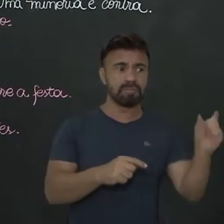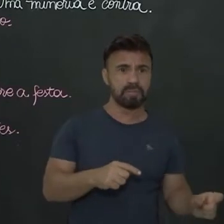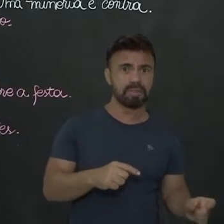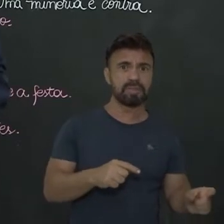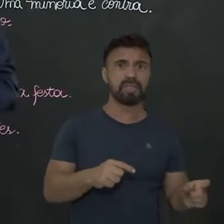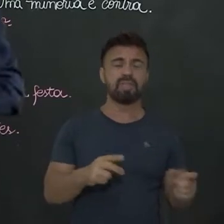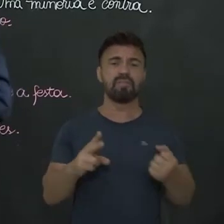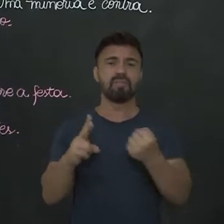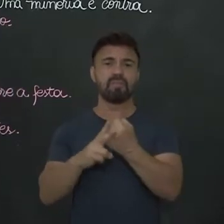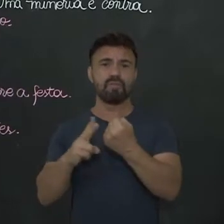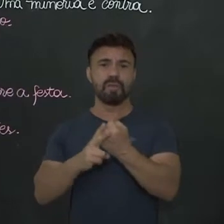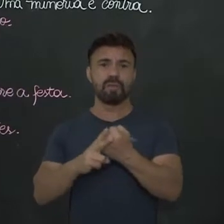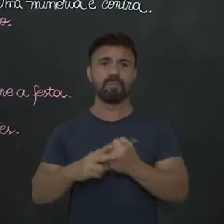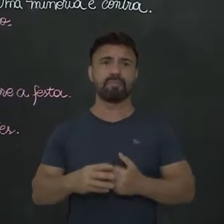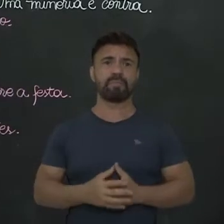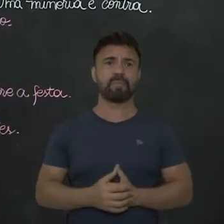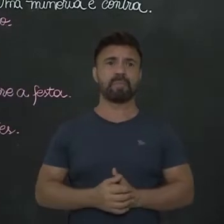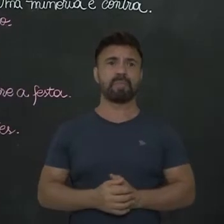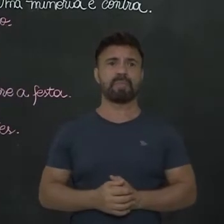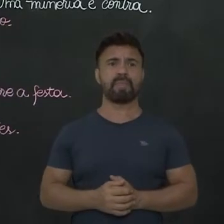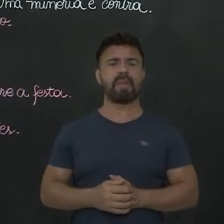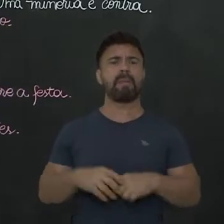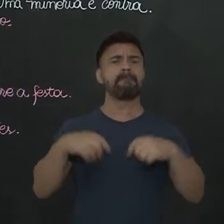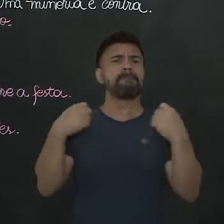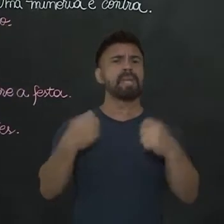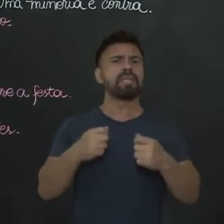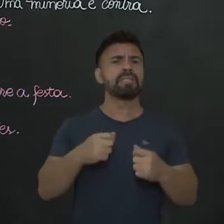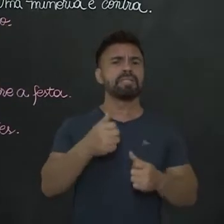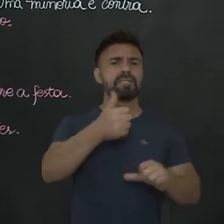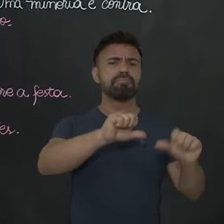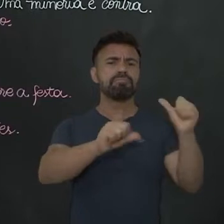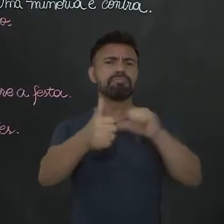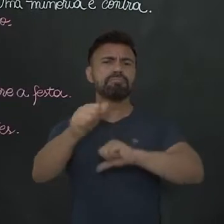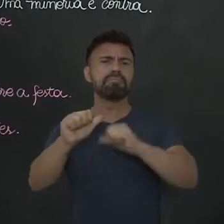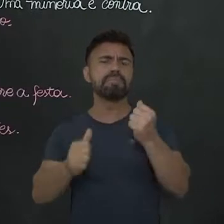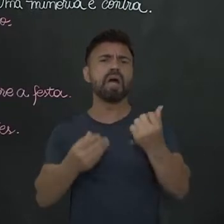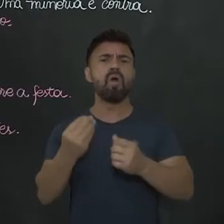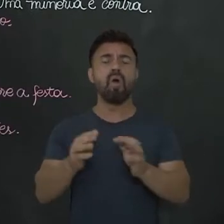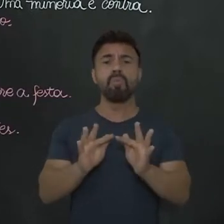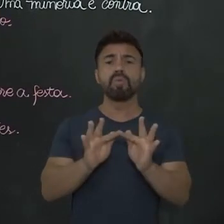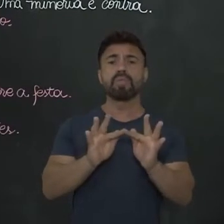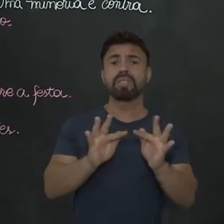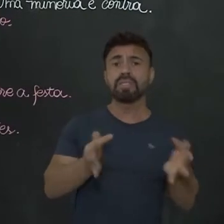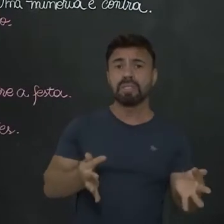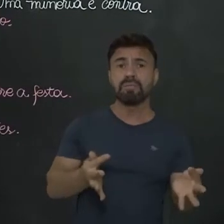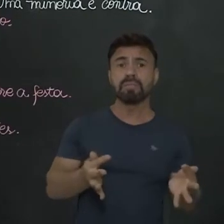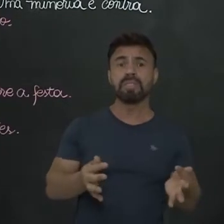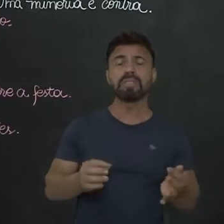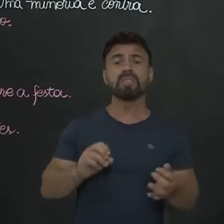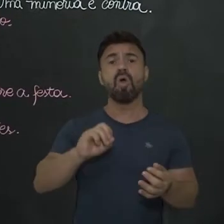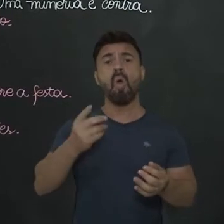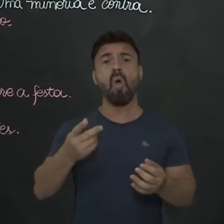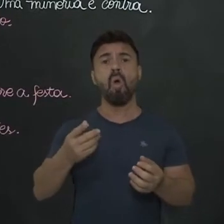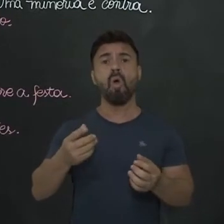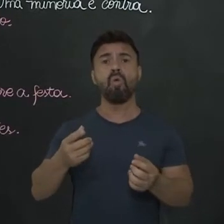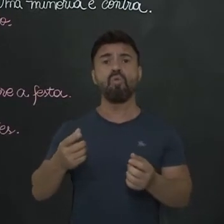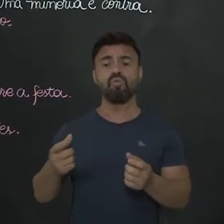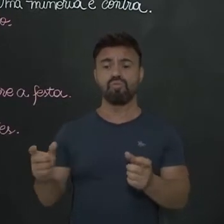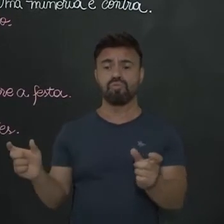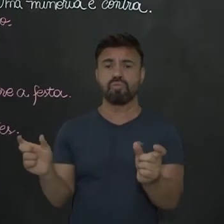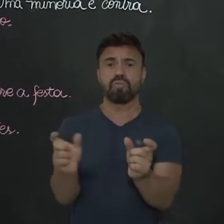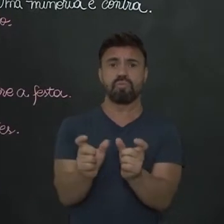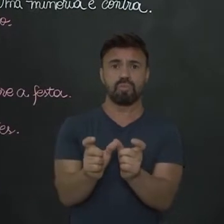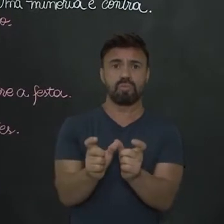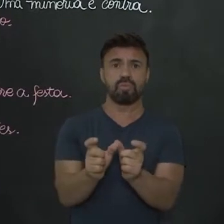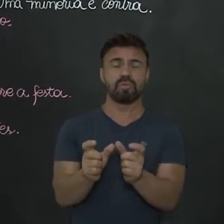sujeito e o verbo. Precisamos analisar quando o sujeito é simples e quando o sujeito é composto. Isso